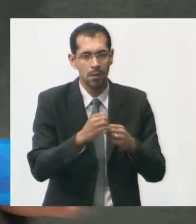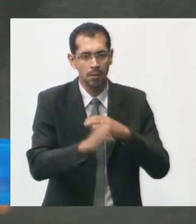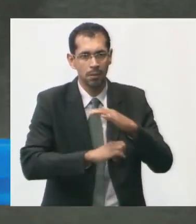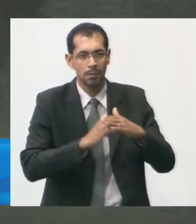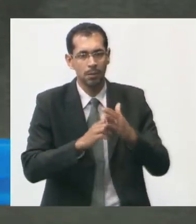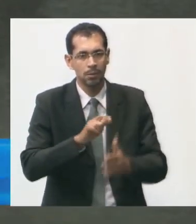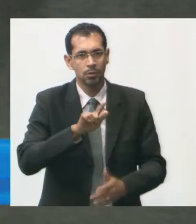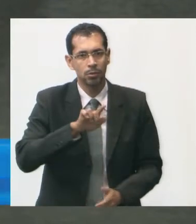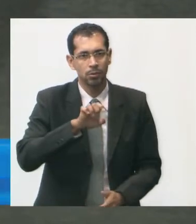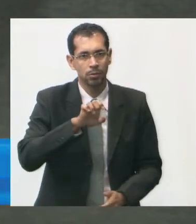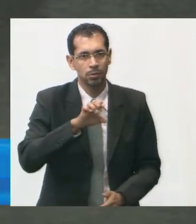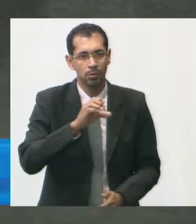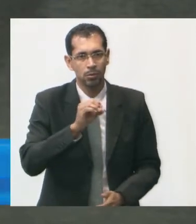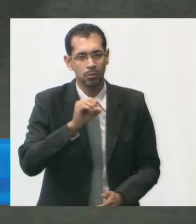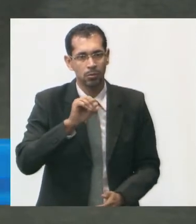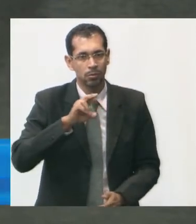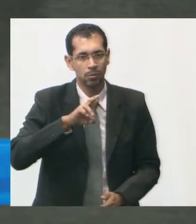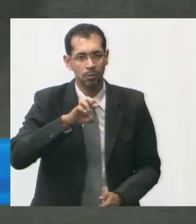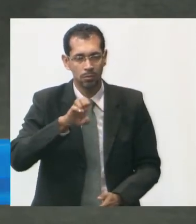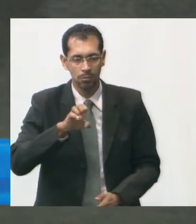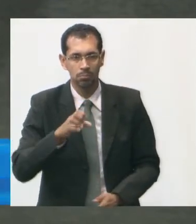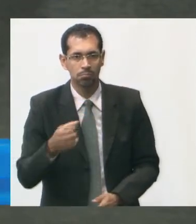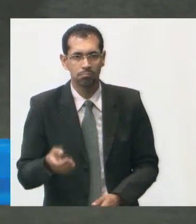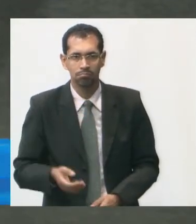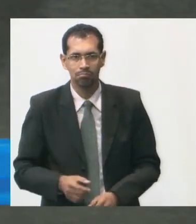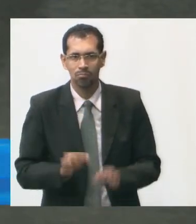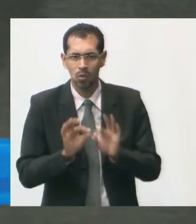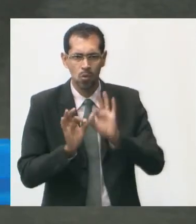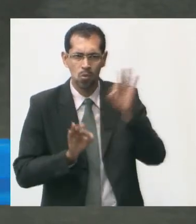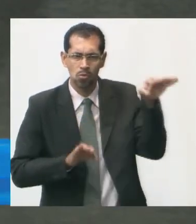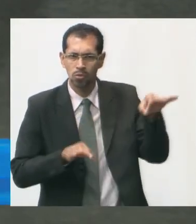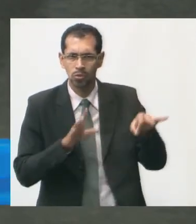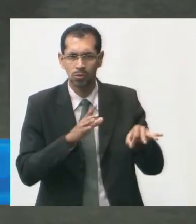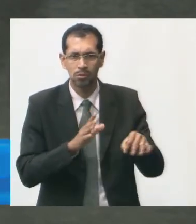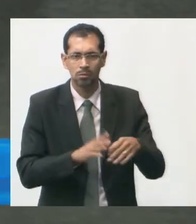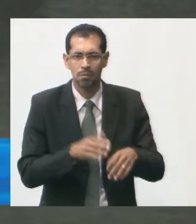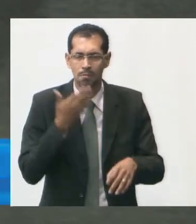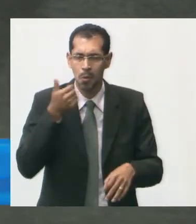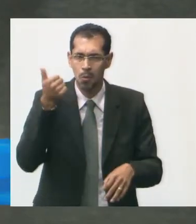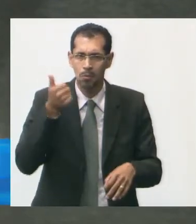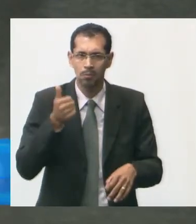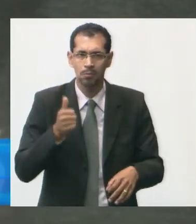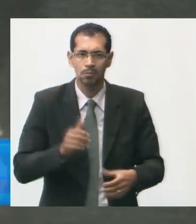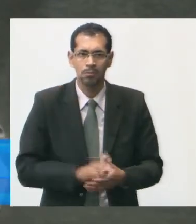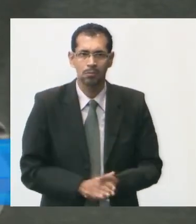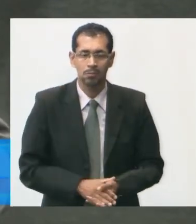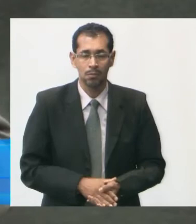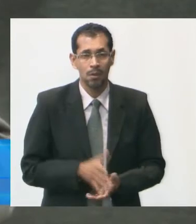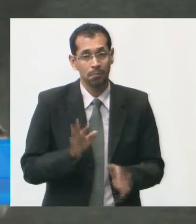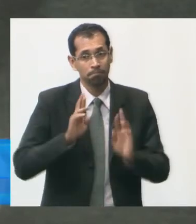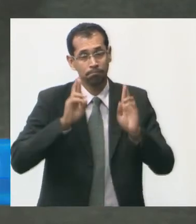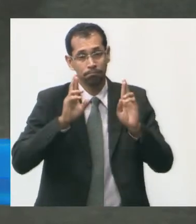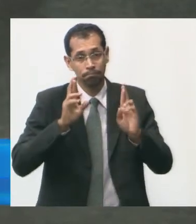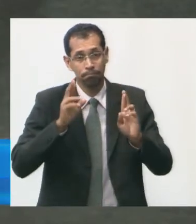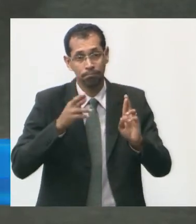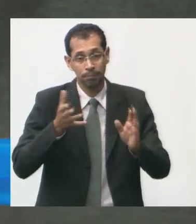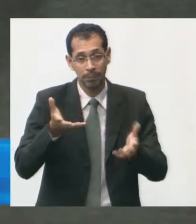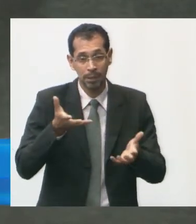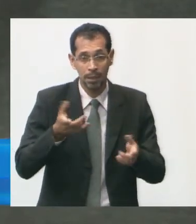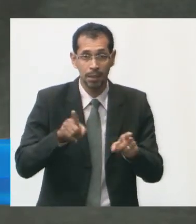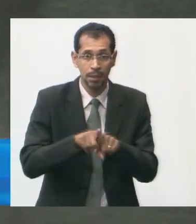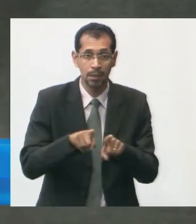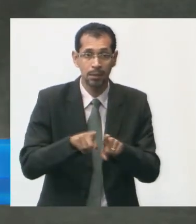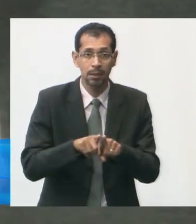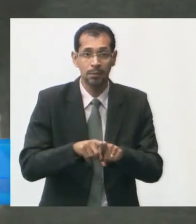com certeza, isso aí vai dar um ganho muito grande para a comunidade. Então, é isso que nós esperamos, queremos que